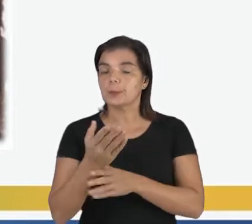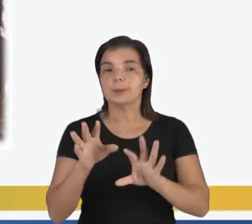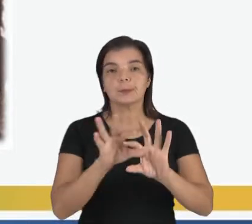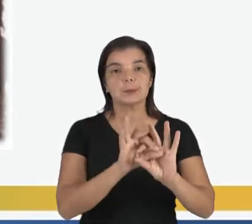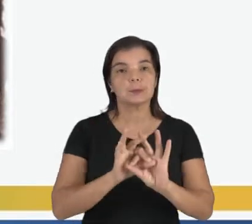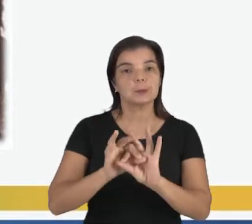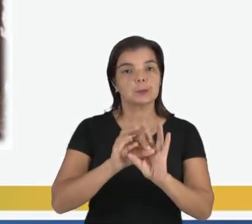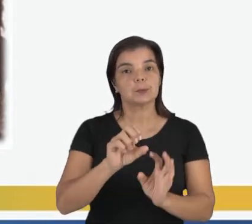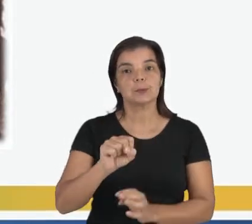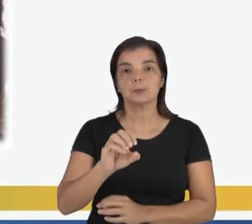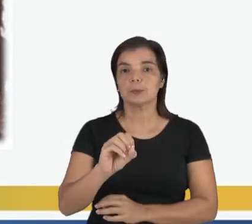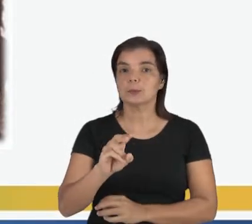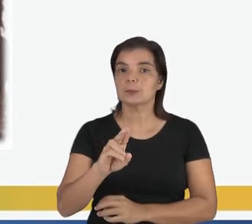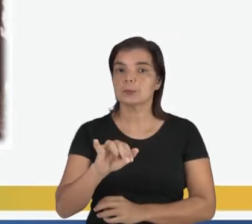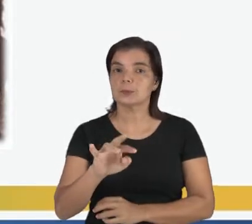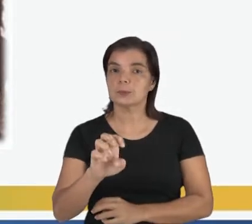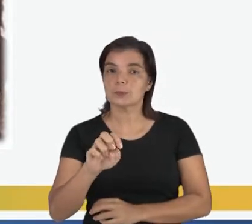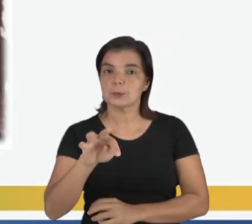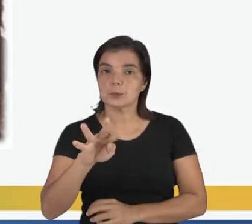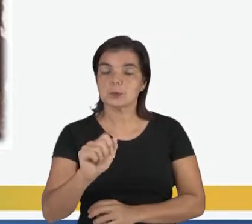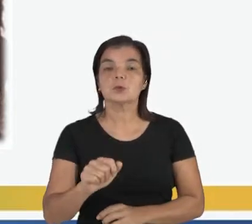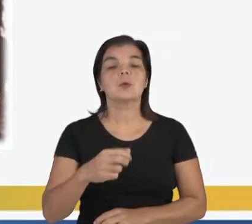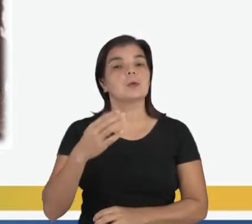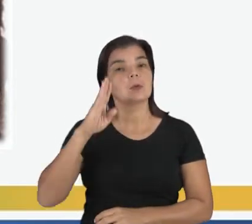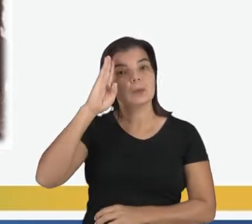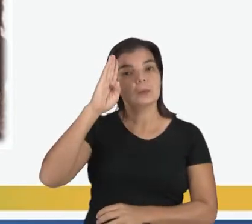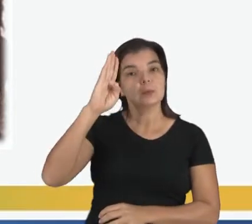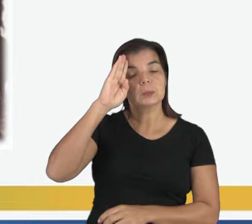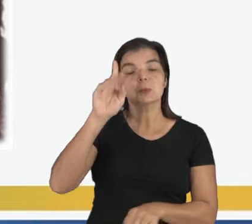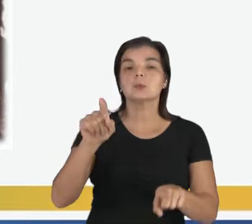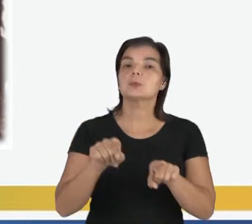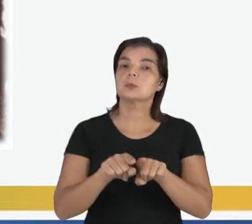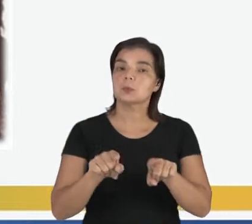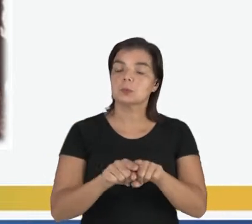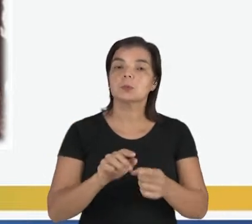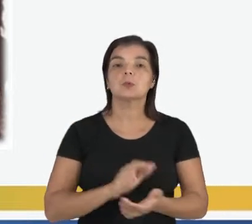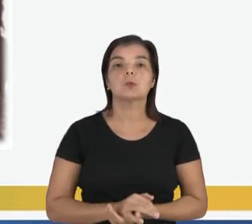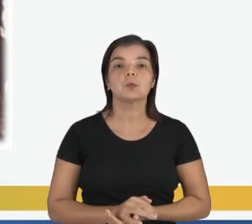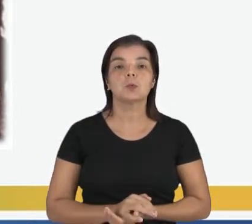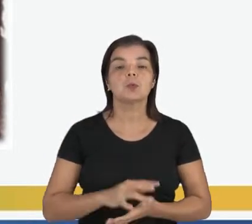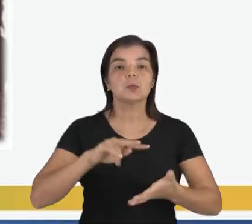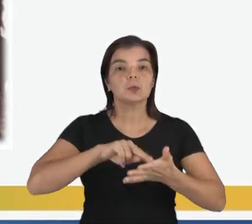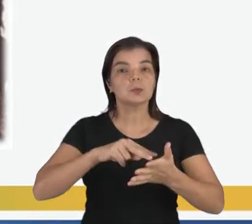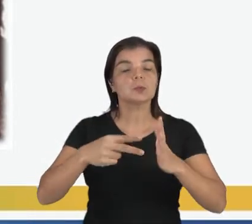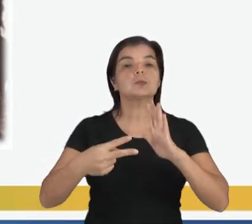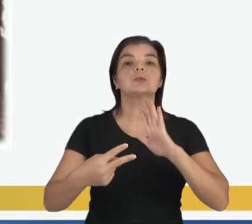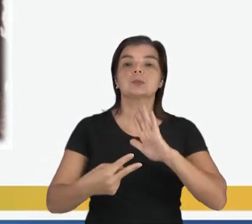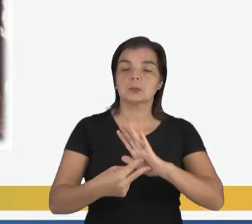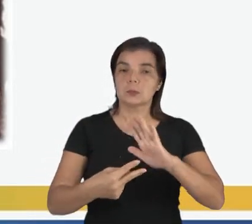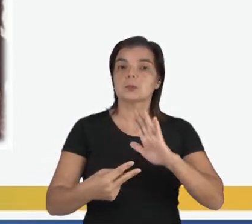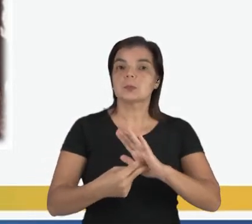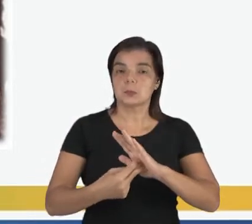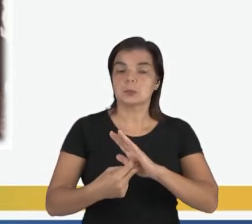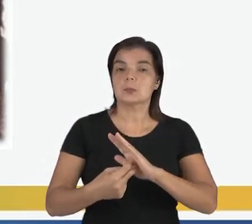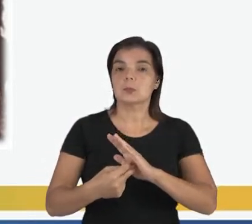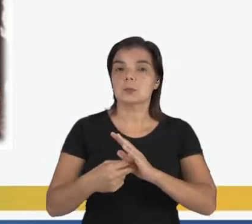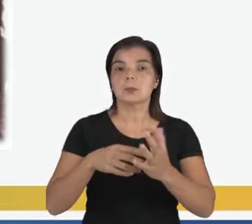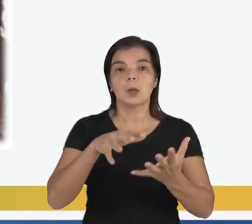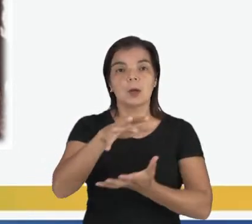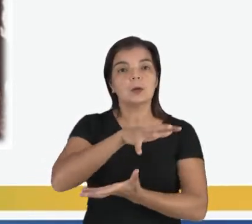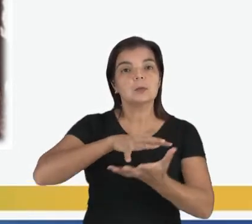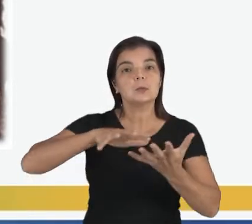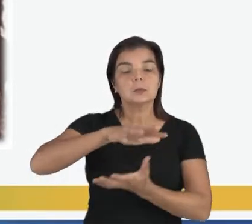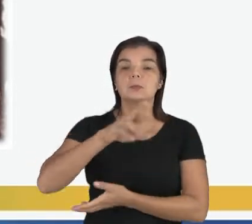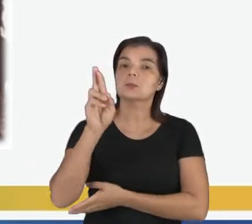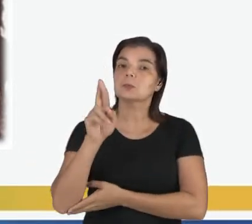União Soviética e principalmente, né, como eu disse para vocês, o grande significado, o grande legado da Revolução